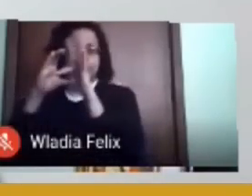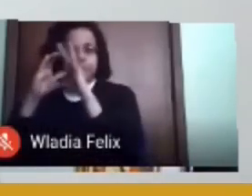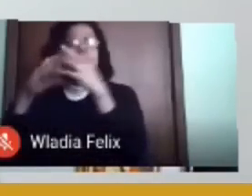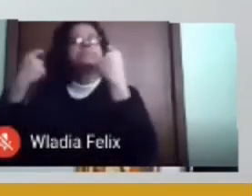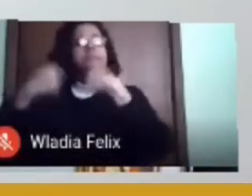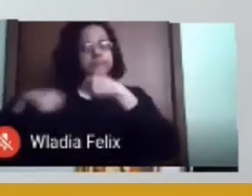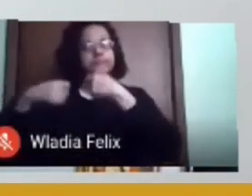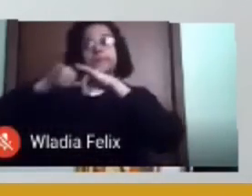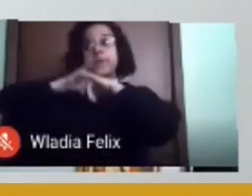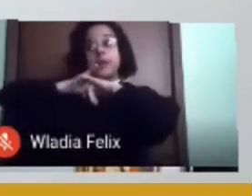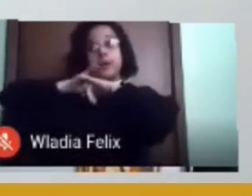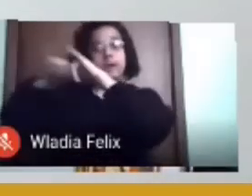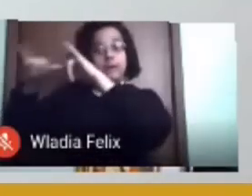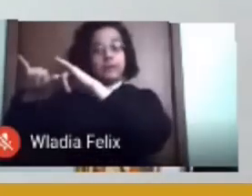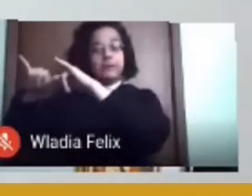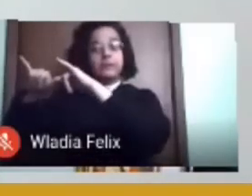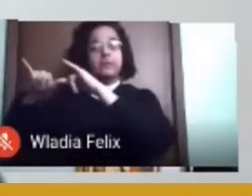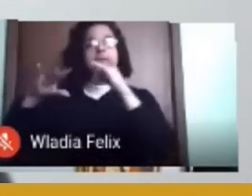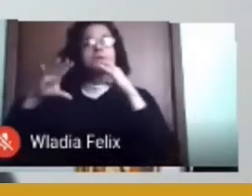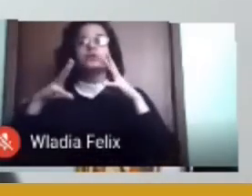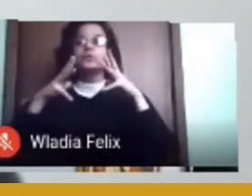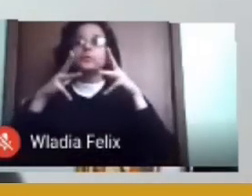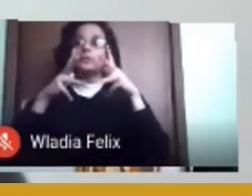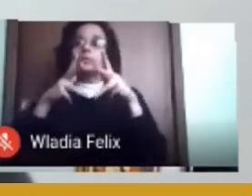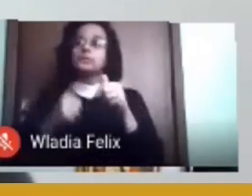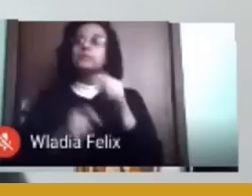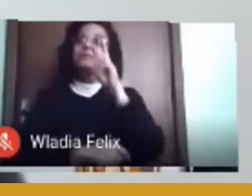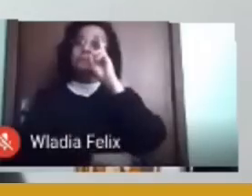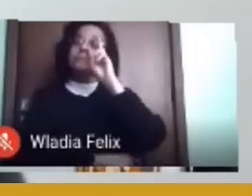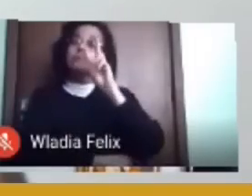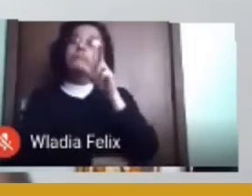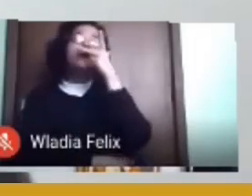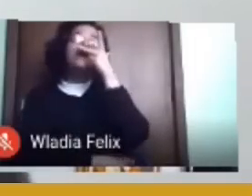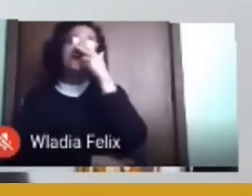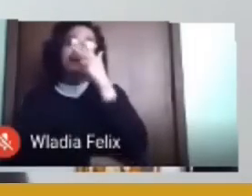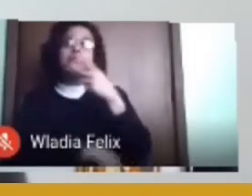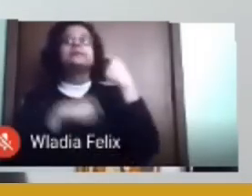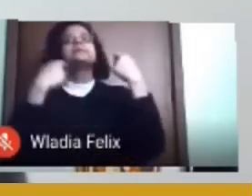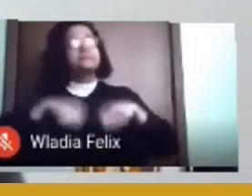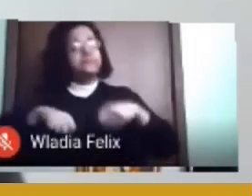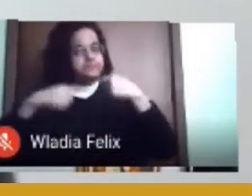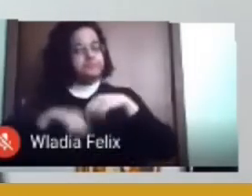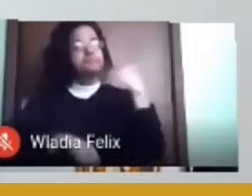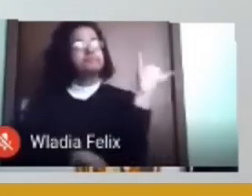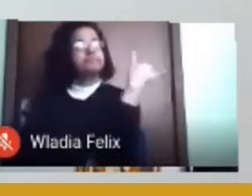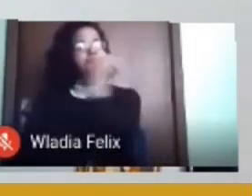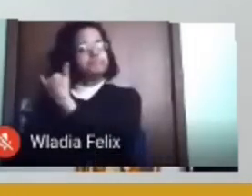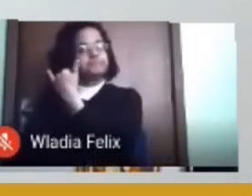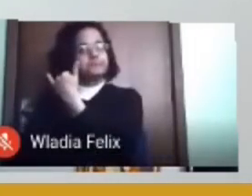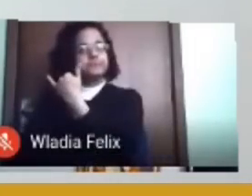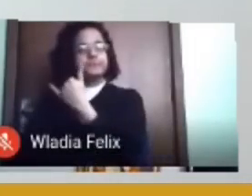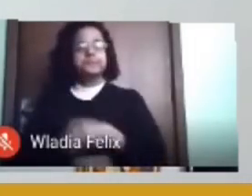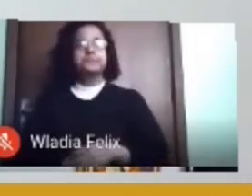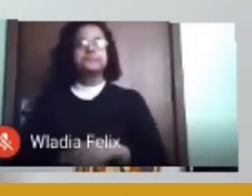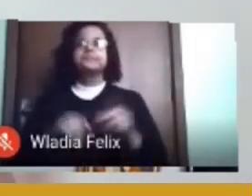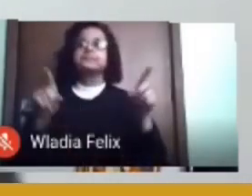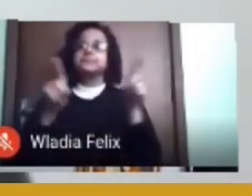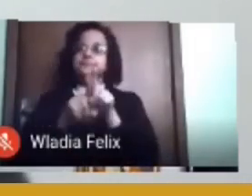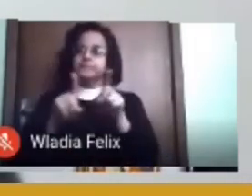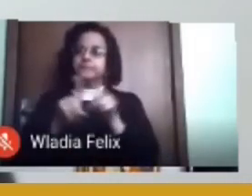ser denunciados. Além disso, nós temos que deixar evidente que a criança não tem culpa do que aconteceu, porque é muito comum